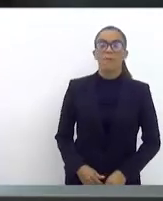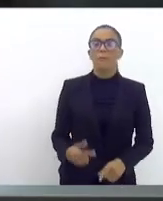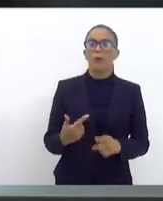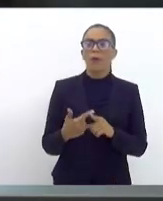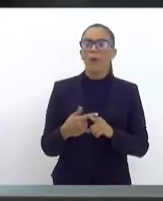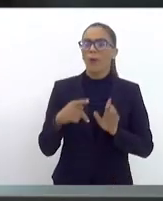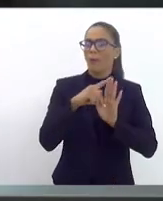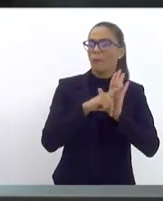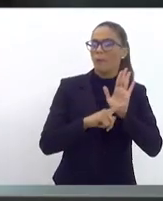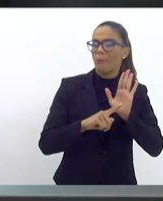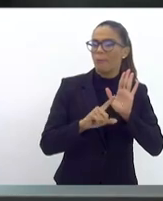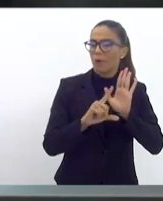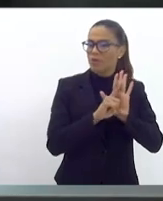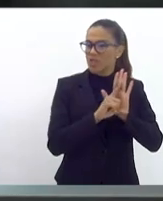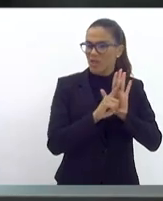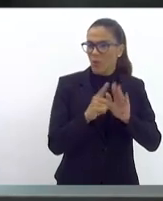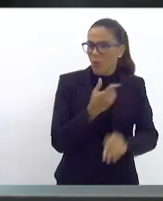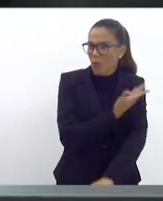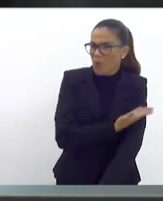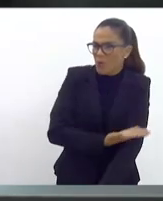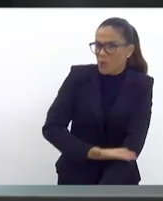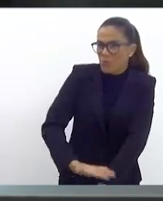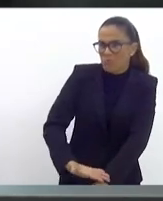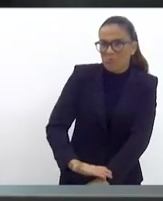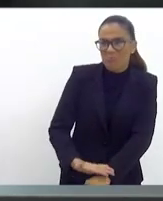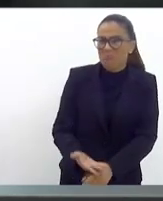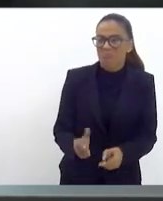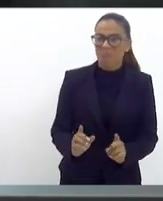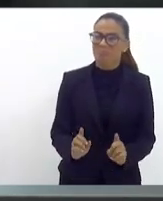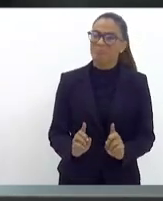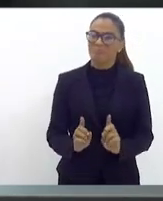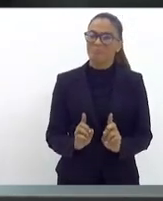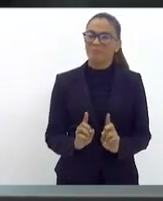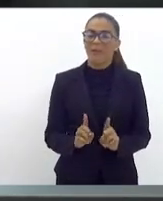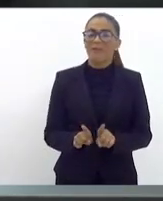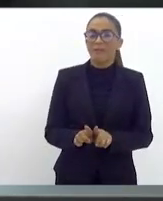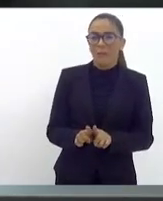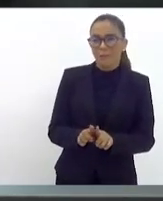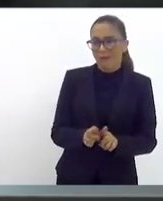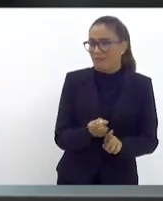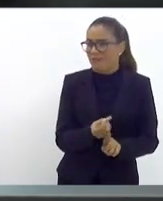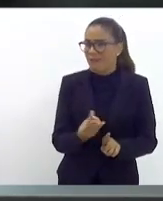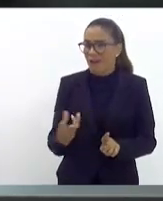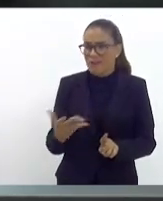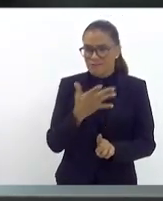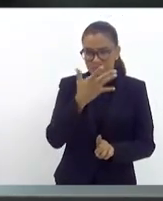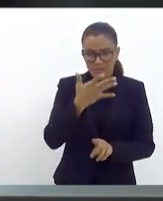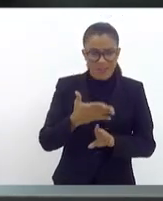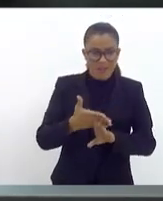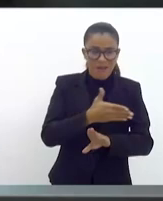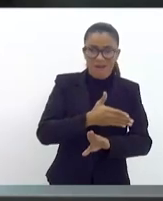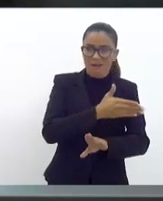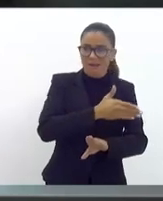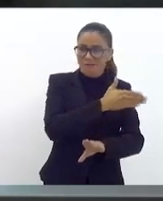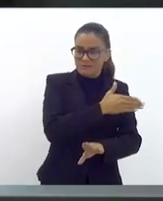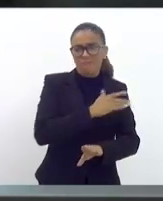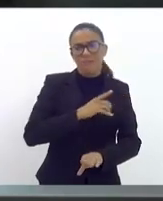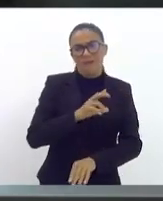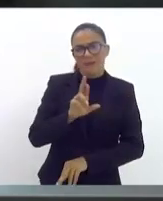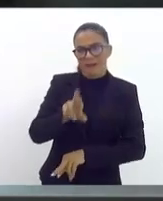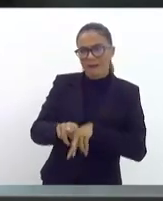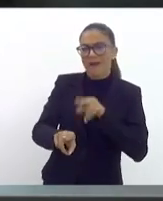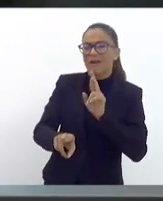projeto habitual e Muitos daqueles que me precederam tem